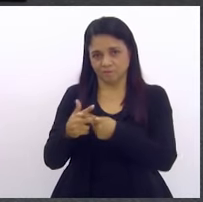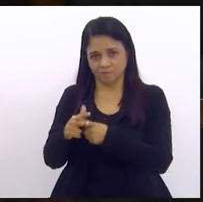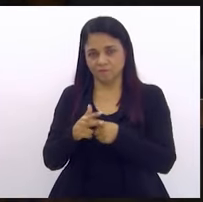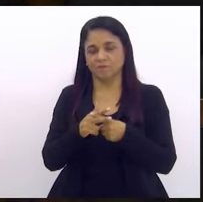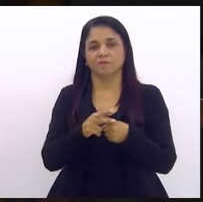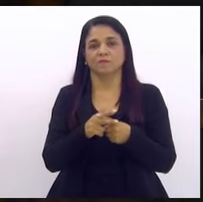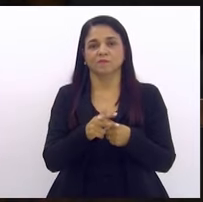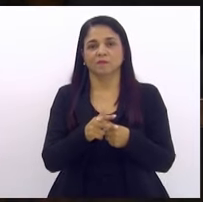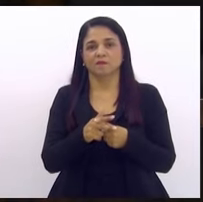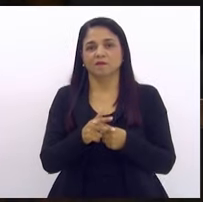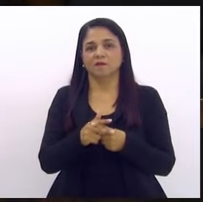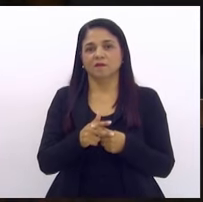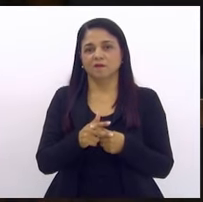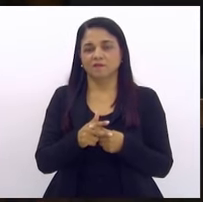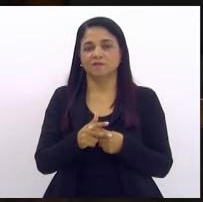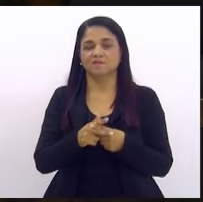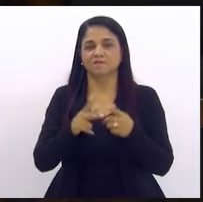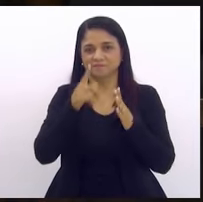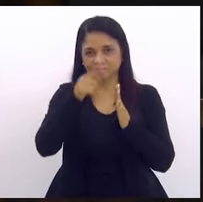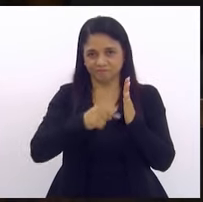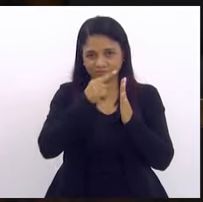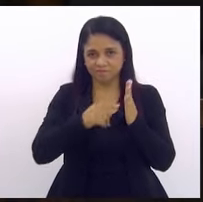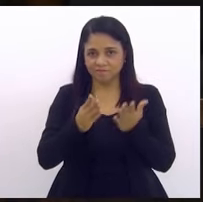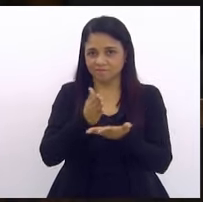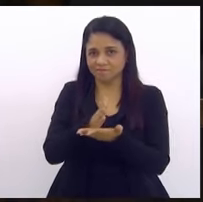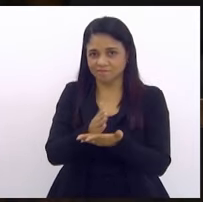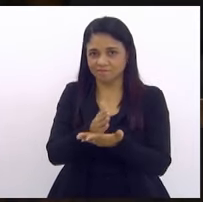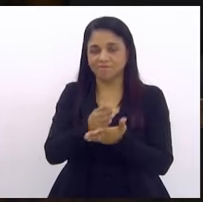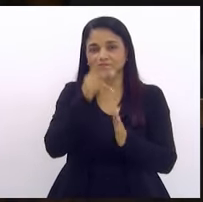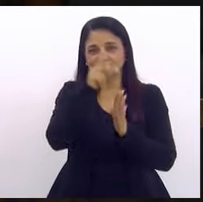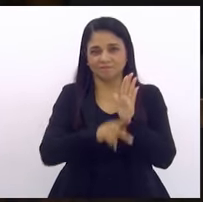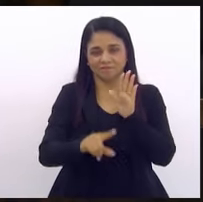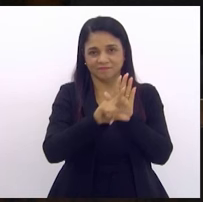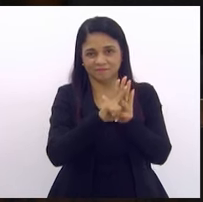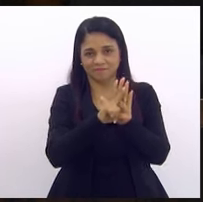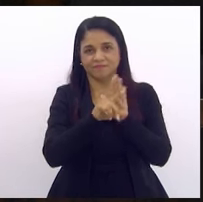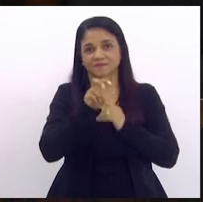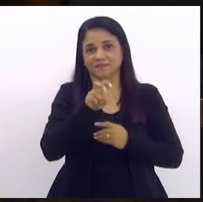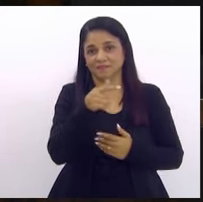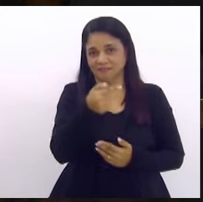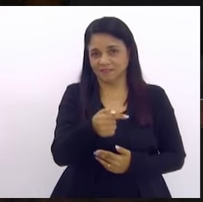presidente. Veto parcial aposto ao projeto de lei número